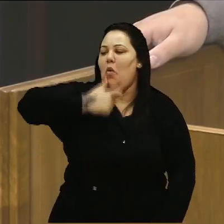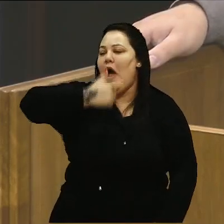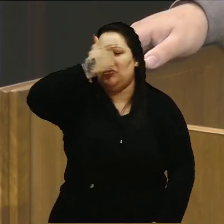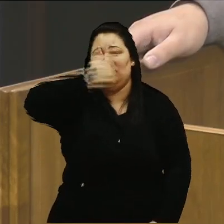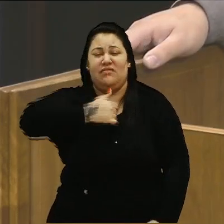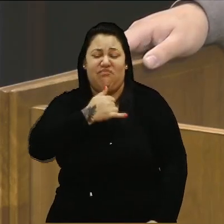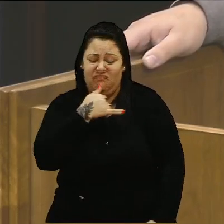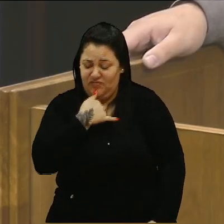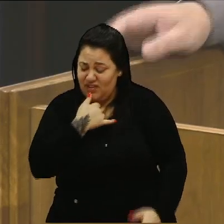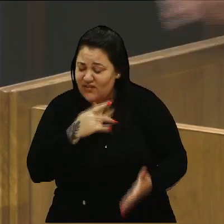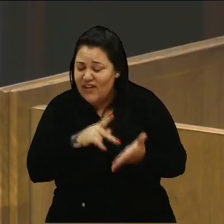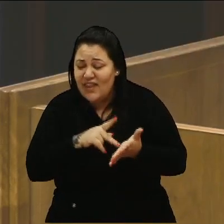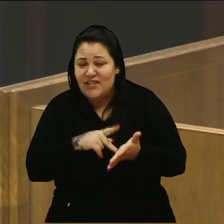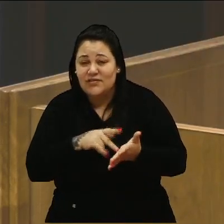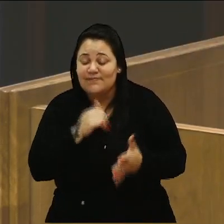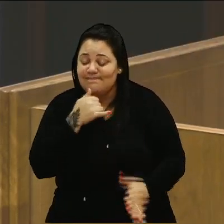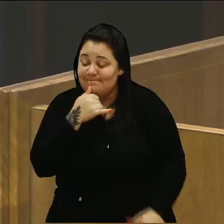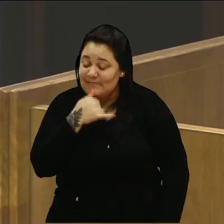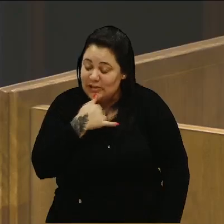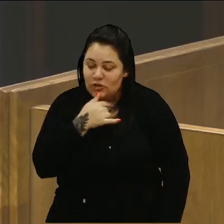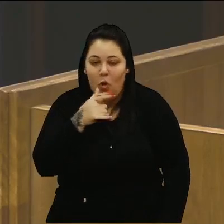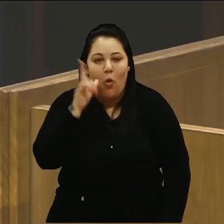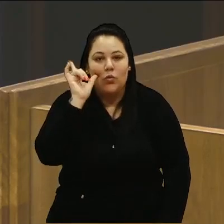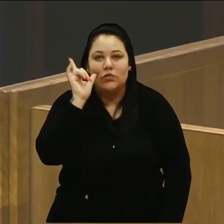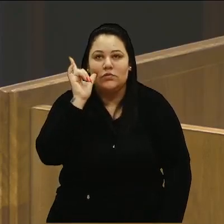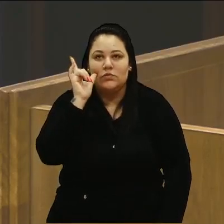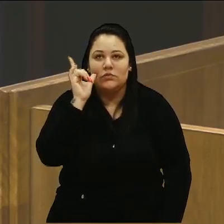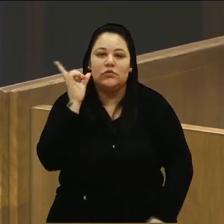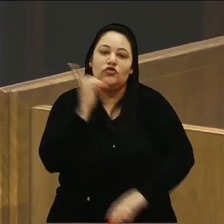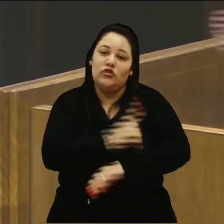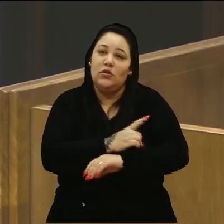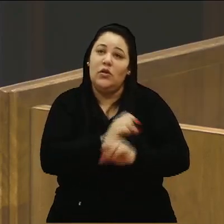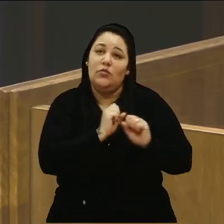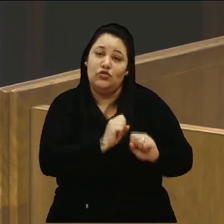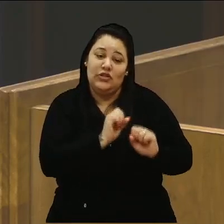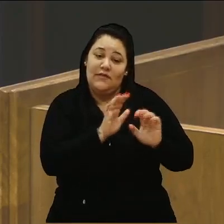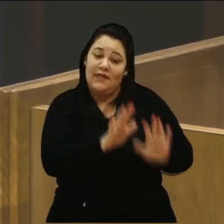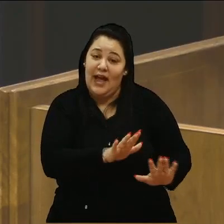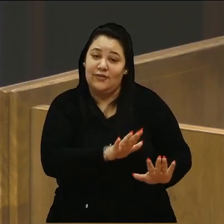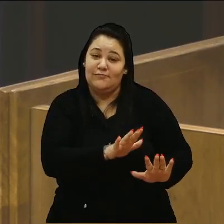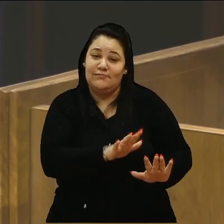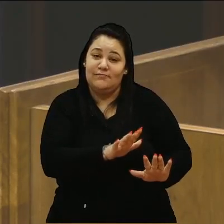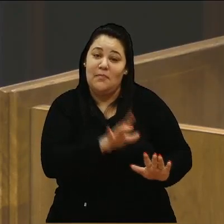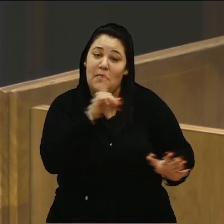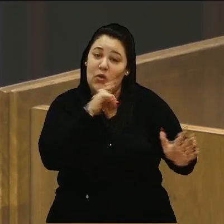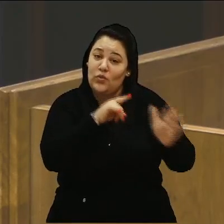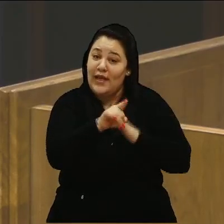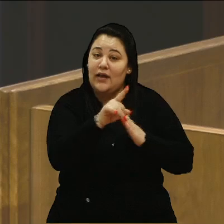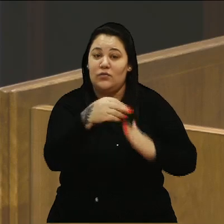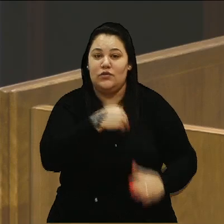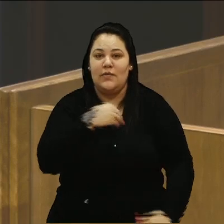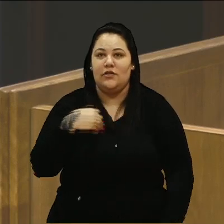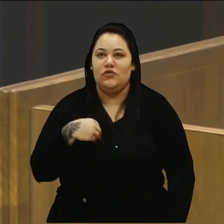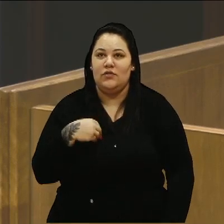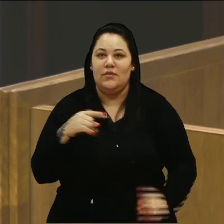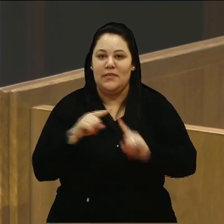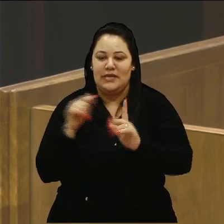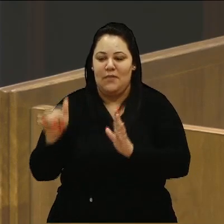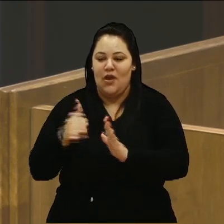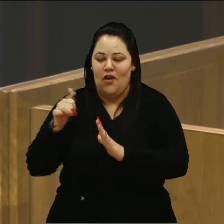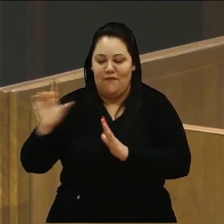lamento que ontem podia ter ficado, questionado inclusive os médicos, mas é melhor vir